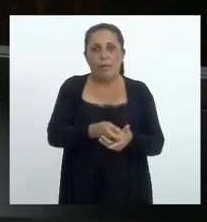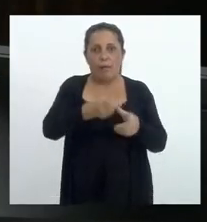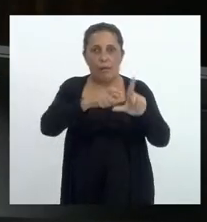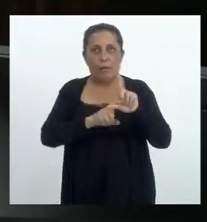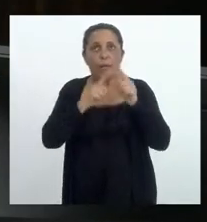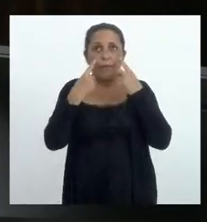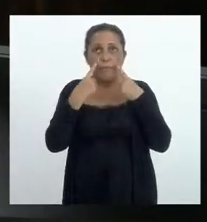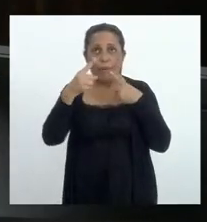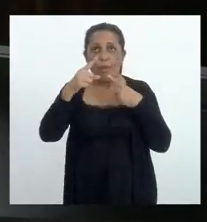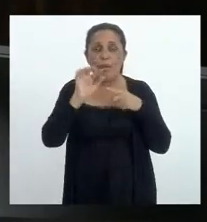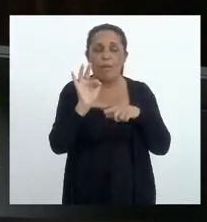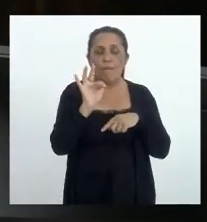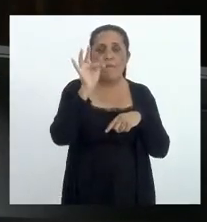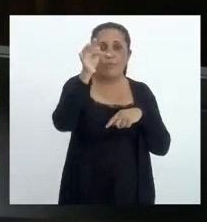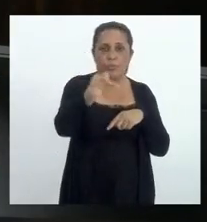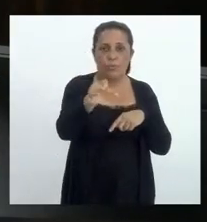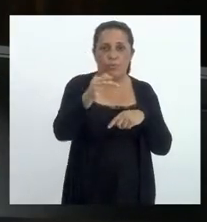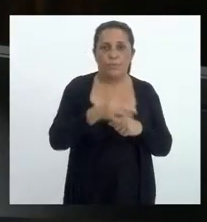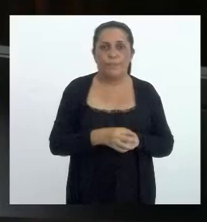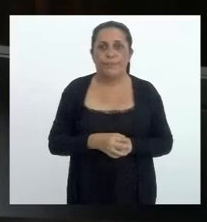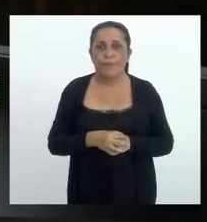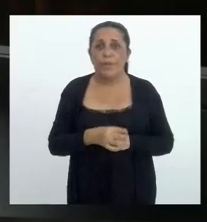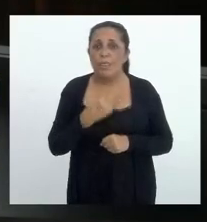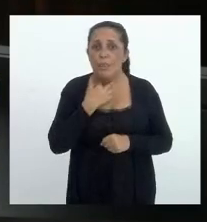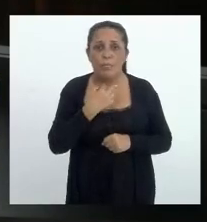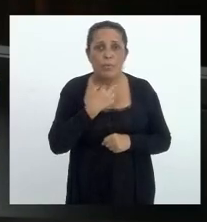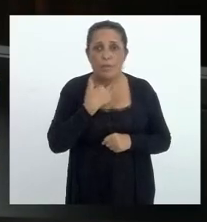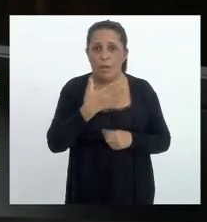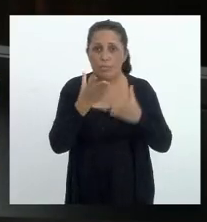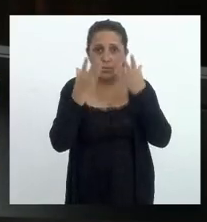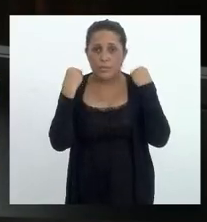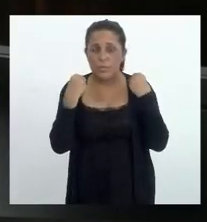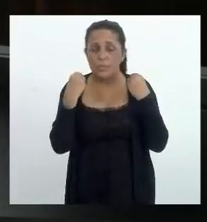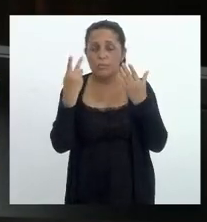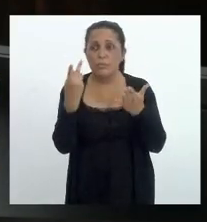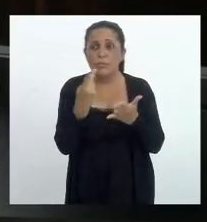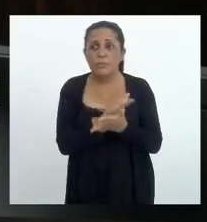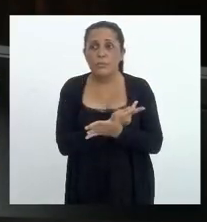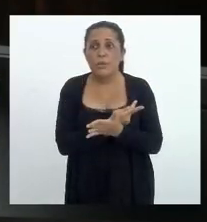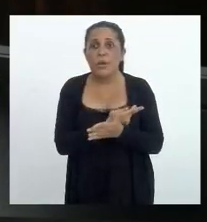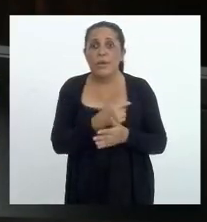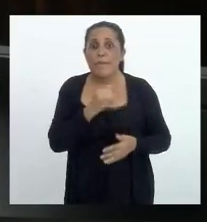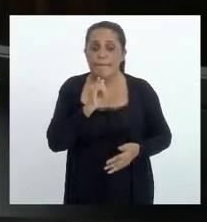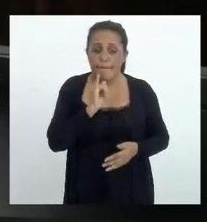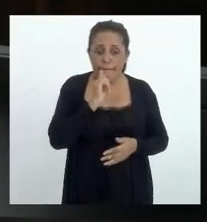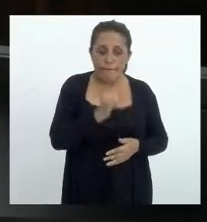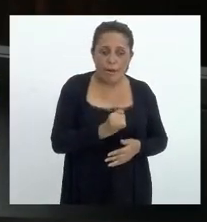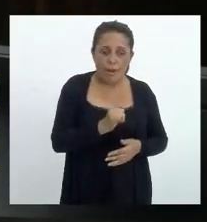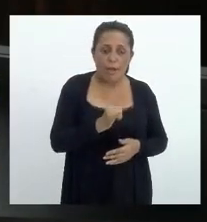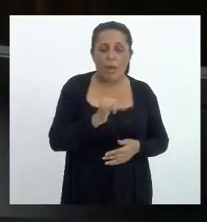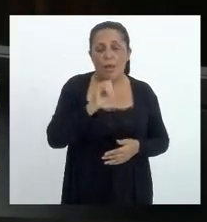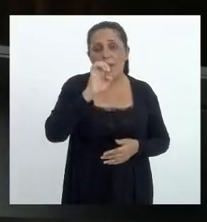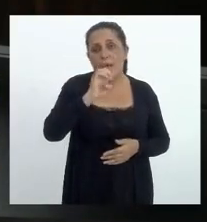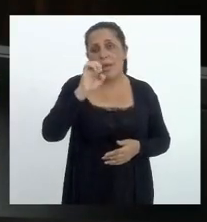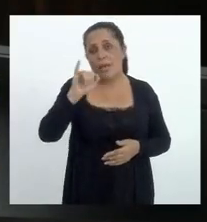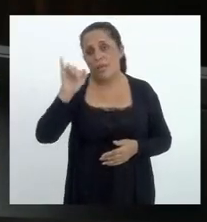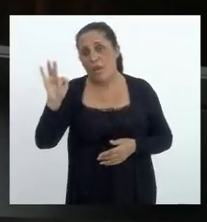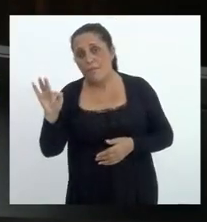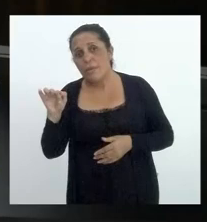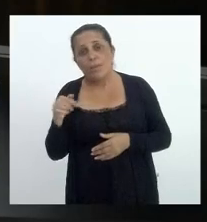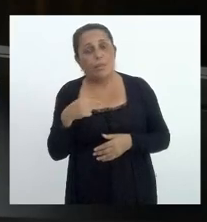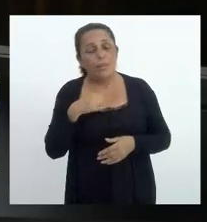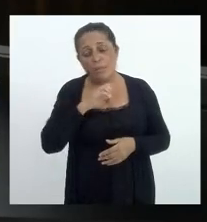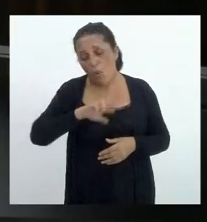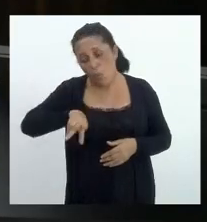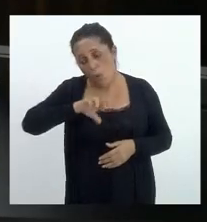futuro. Então, nós não podemos esquecer a situação que nós tivemos, e ao dizer que o RRF não é o caminho, ele